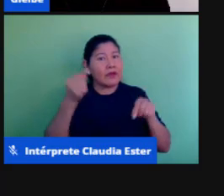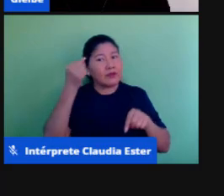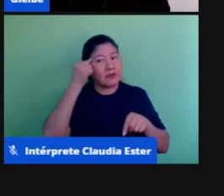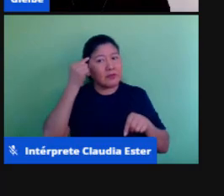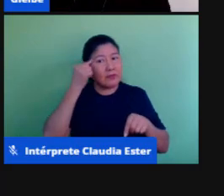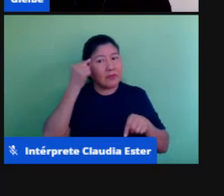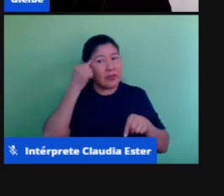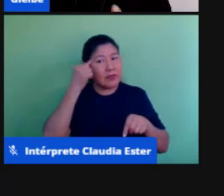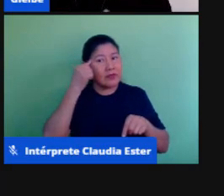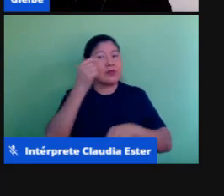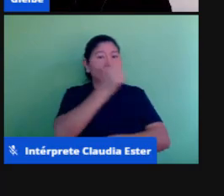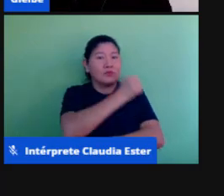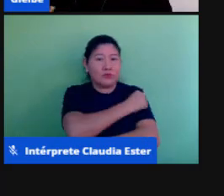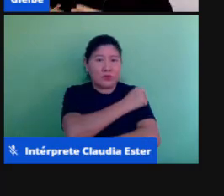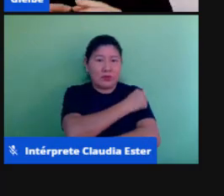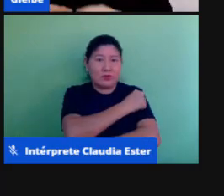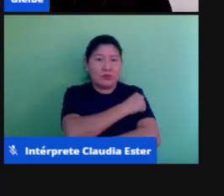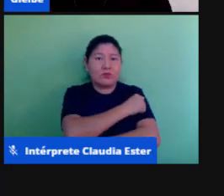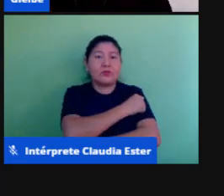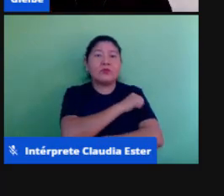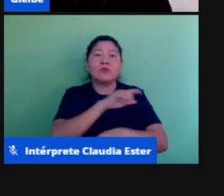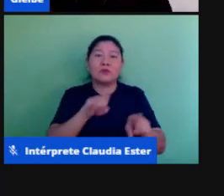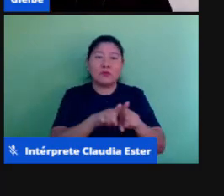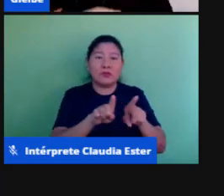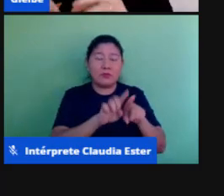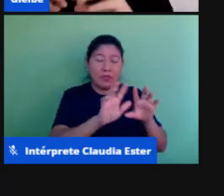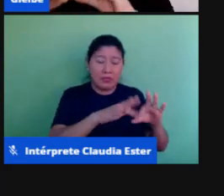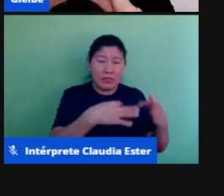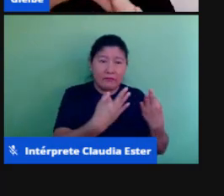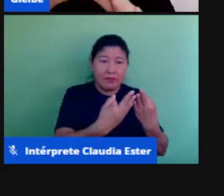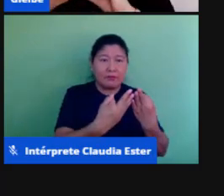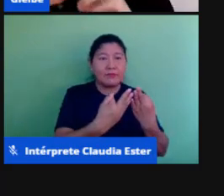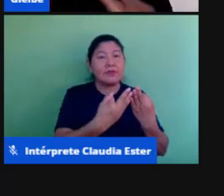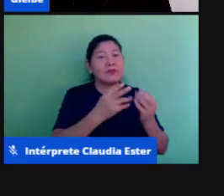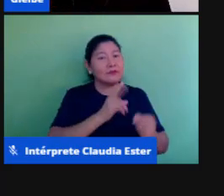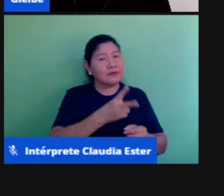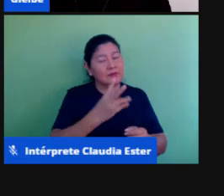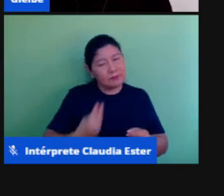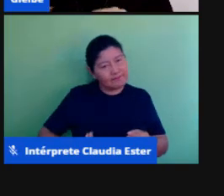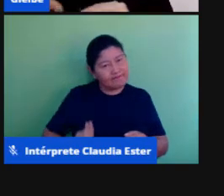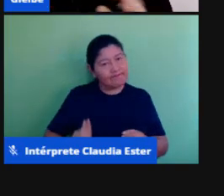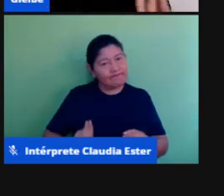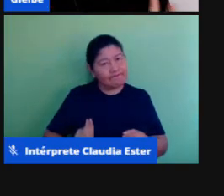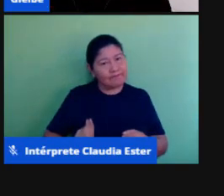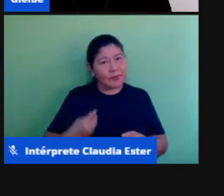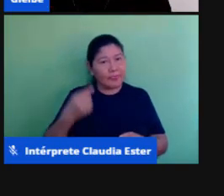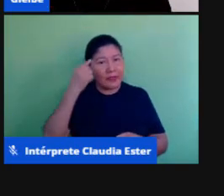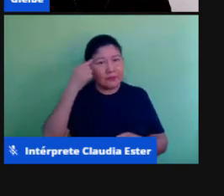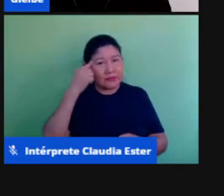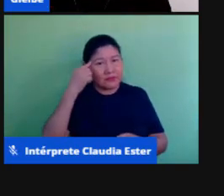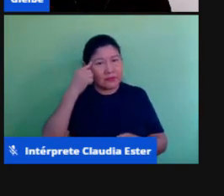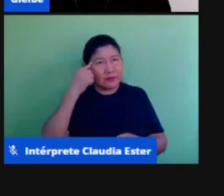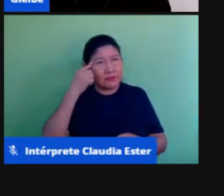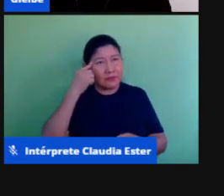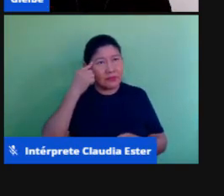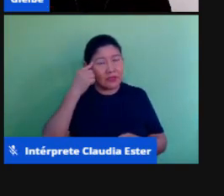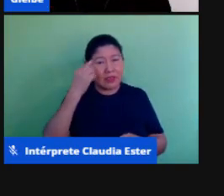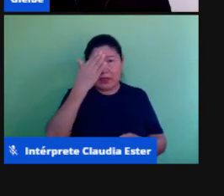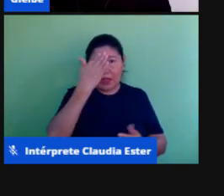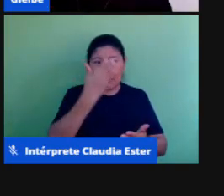que não participam. Mas eu gosto de pensar sempre que a maioria vai se empenhar cada vez